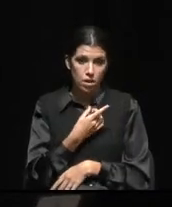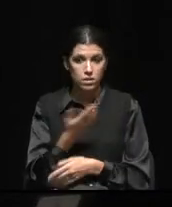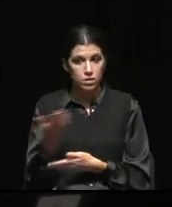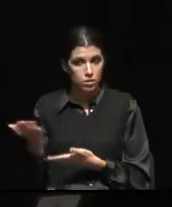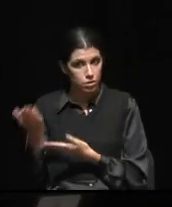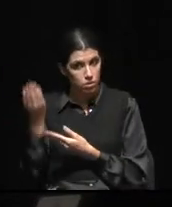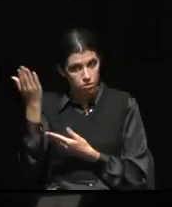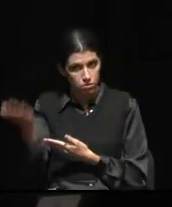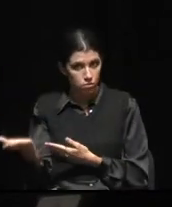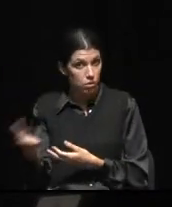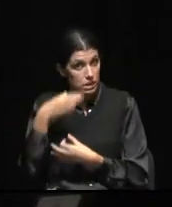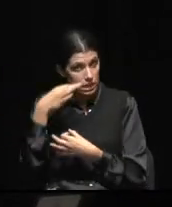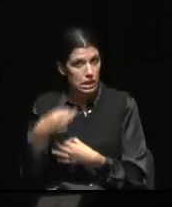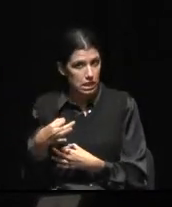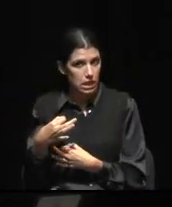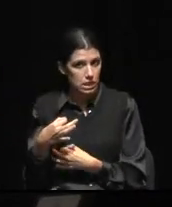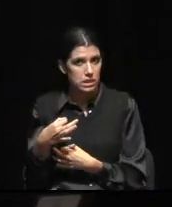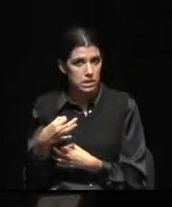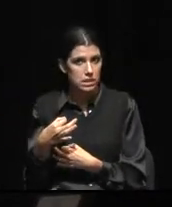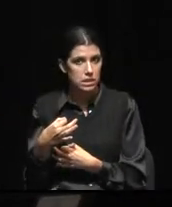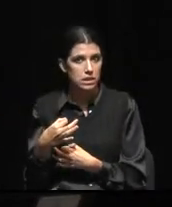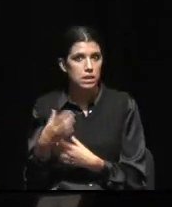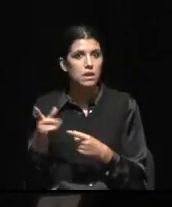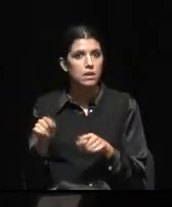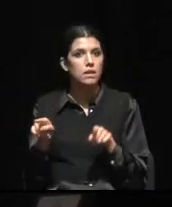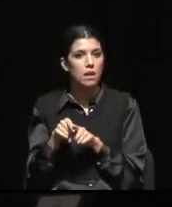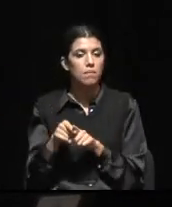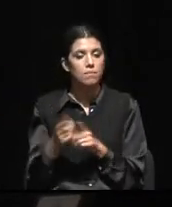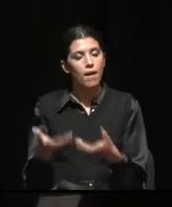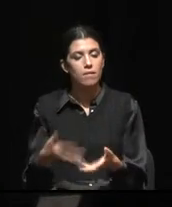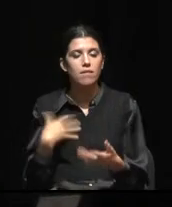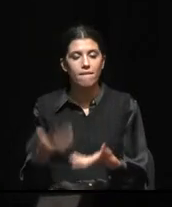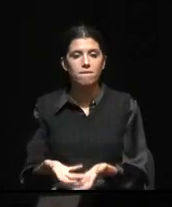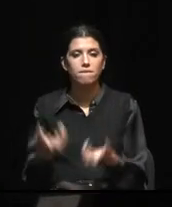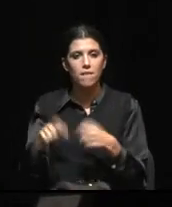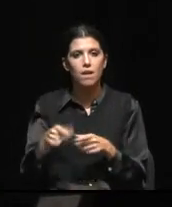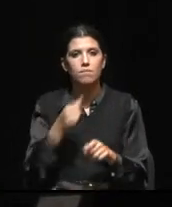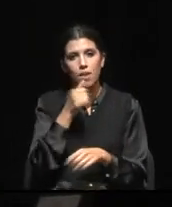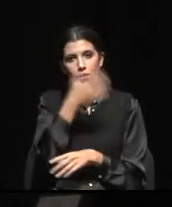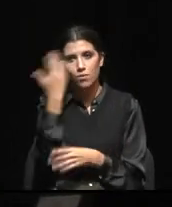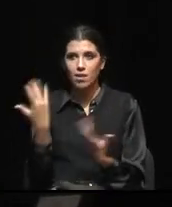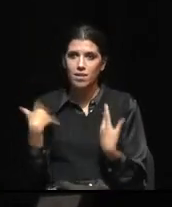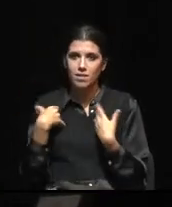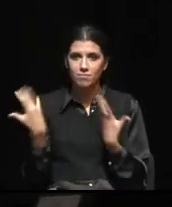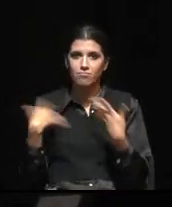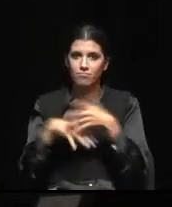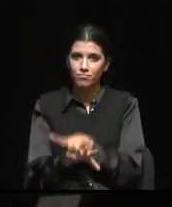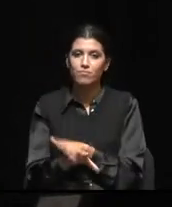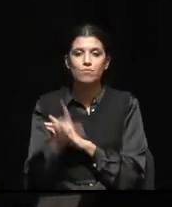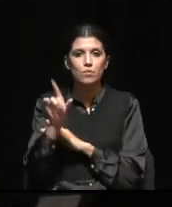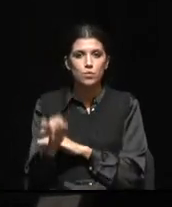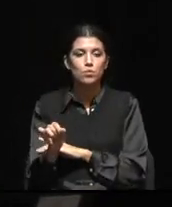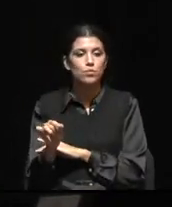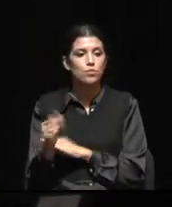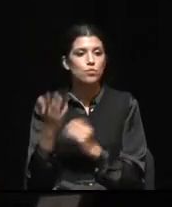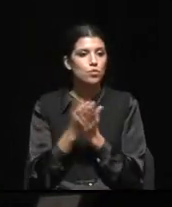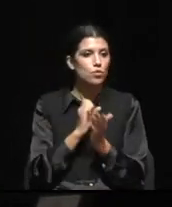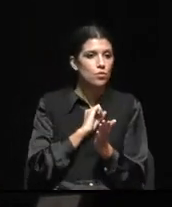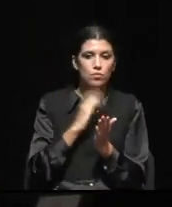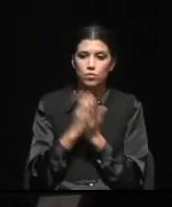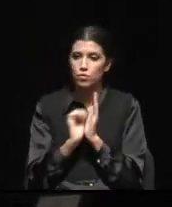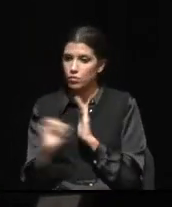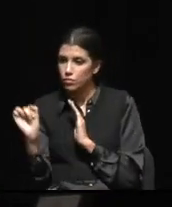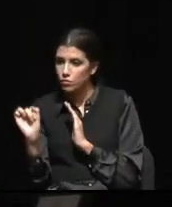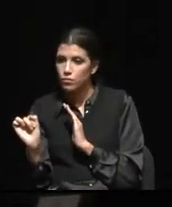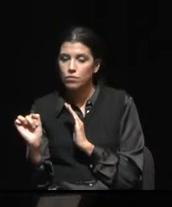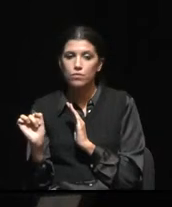excelência seguramente ou quase também filho da madrugada e por isso agradecer ao 25 de Abril do facto dos seus estudos dos meus estudos dos estudos de quase